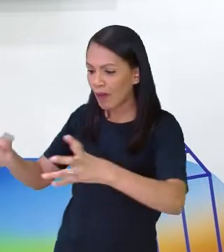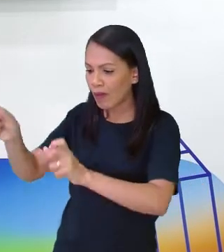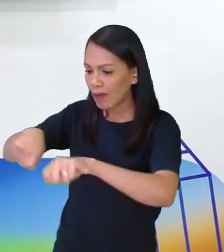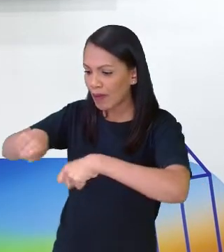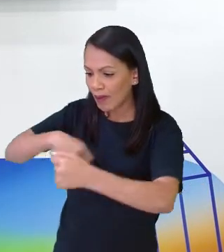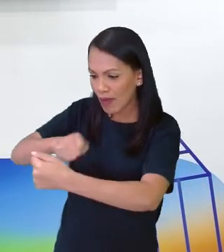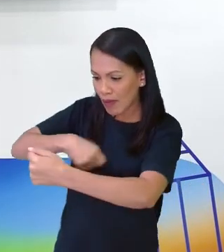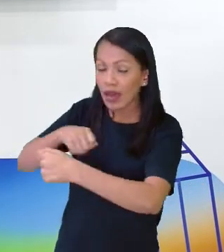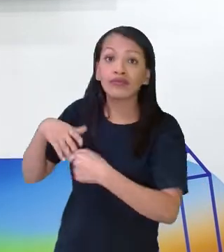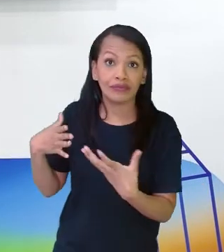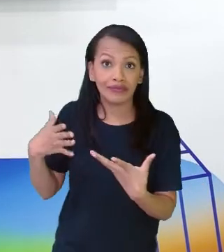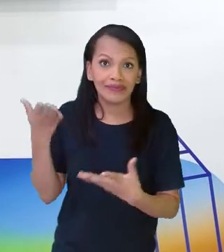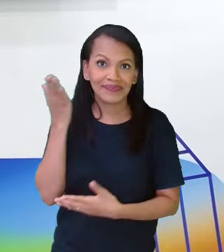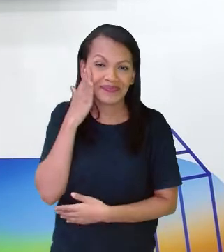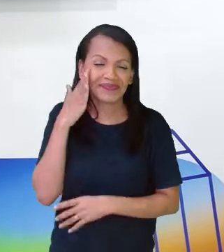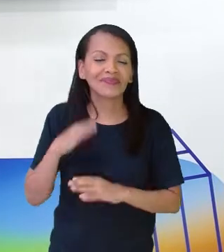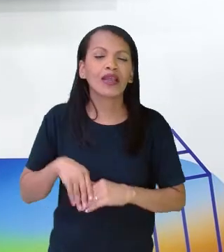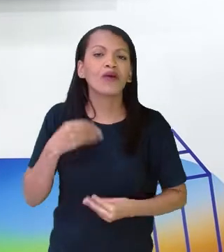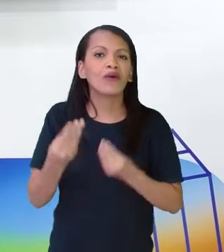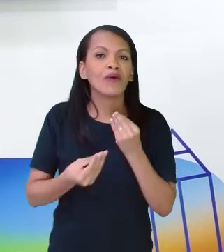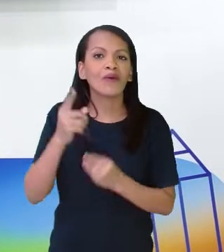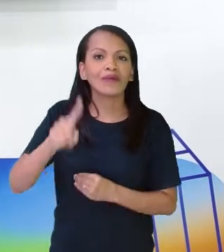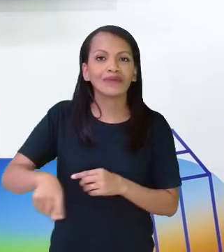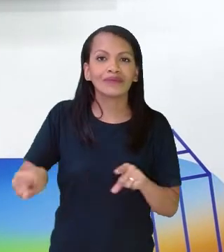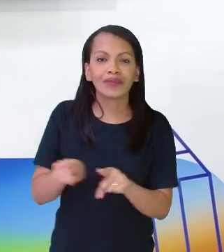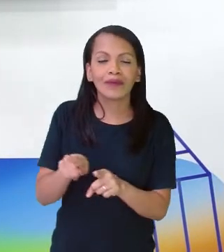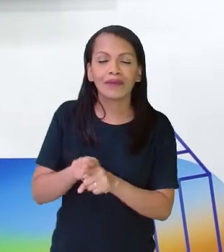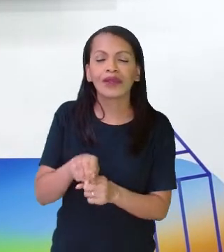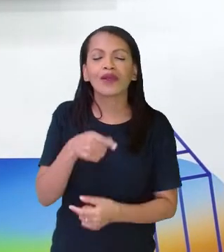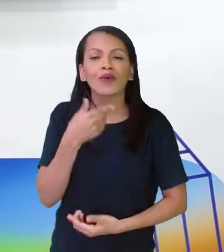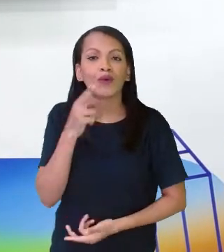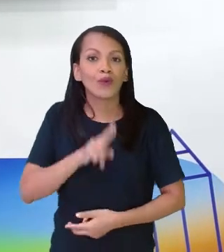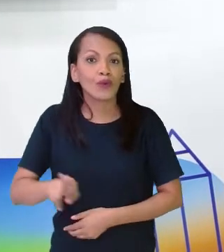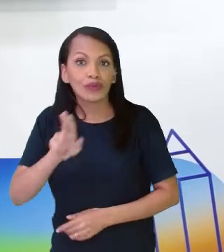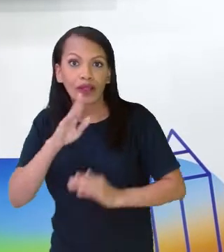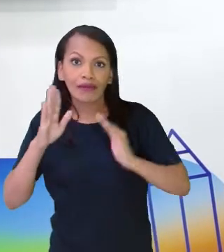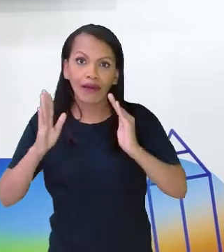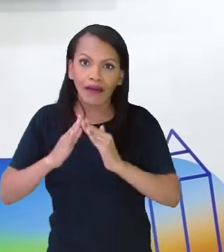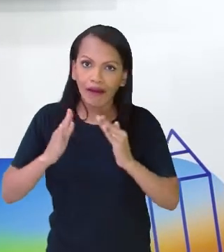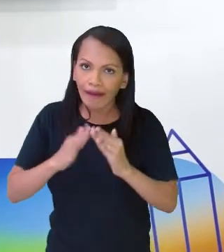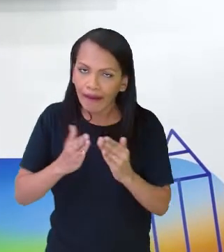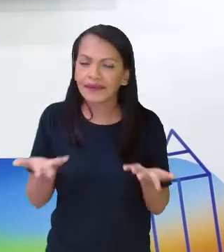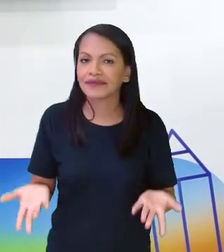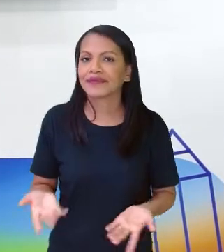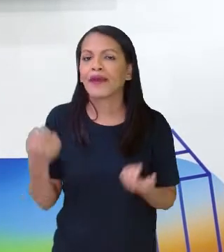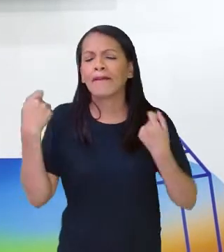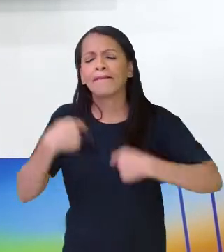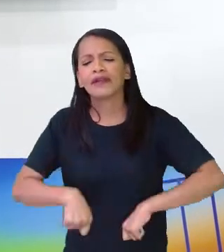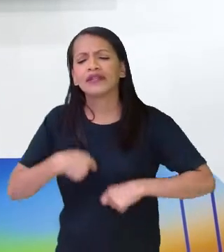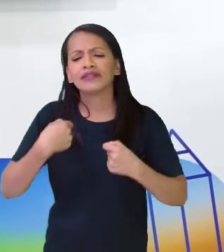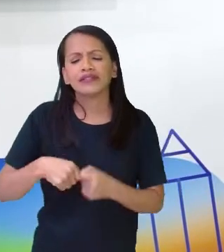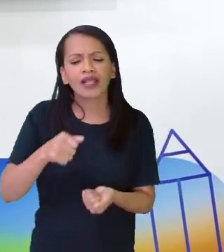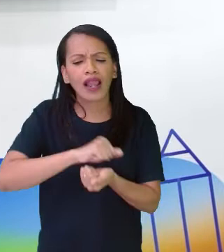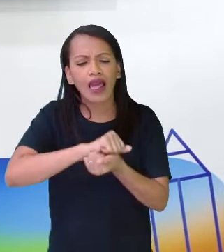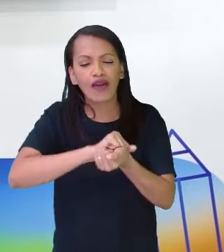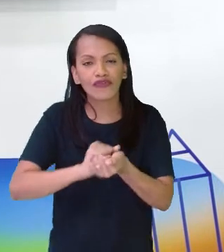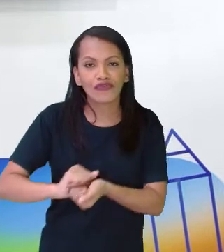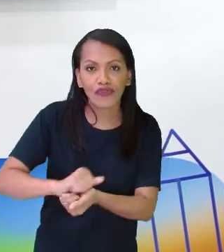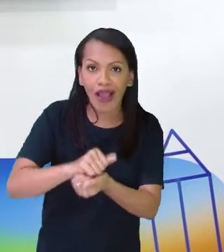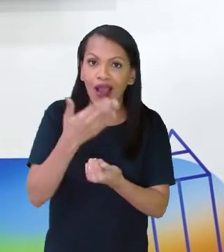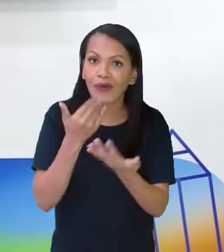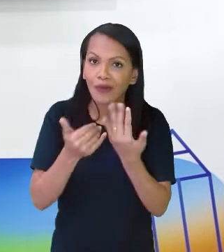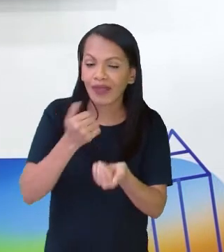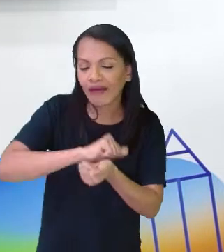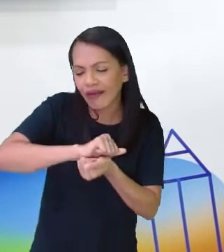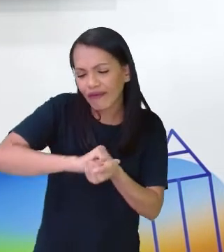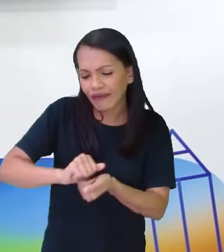é que a gente utiliza esses alimentos? Vamos comer in natura, a gente precisa cozinhar, lavar os alimentos.